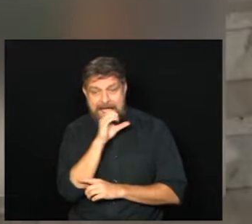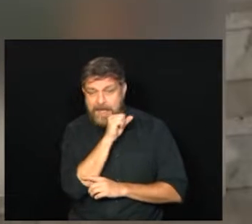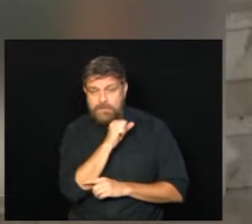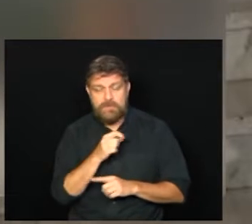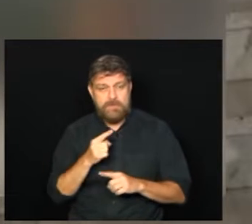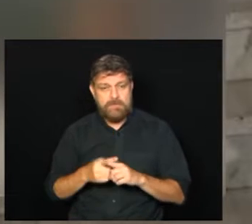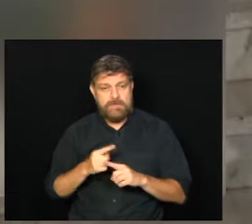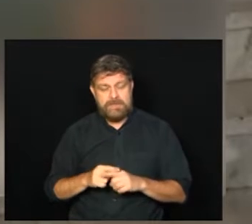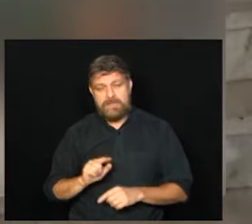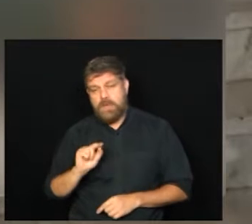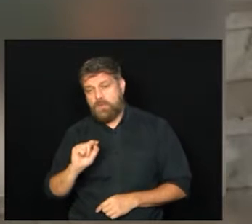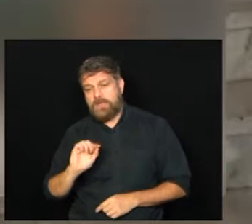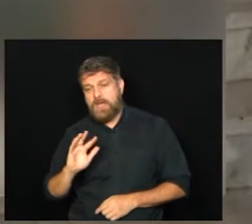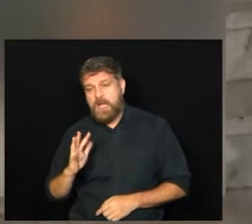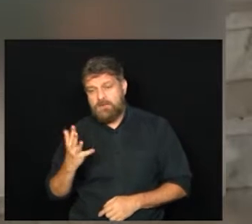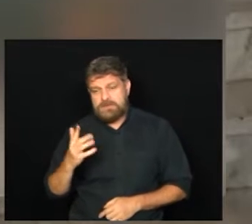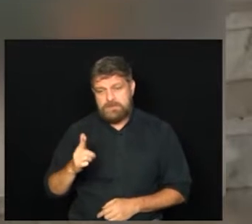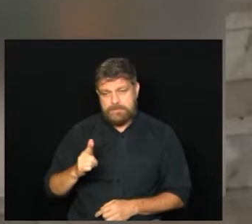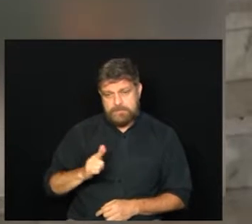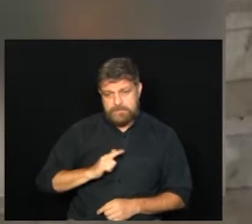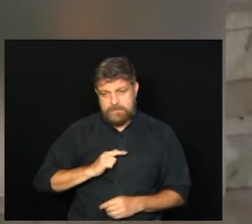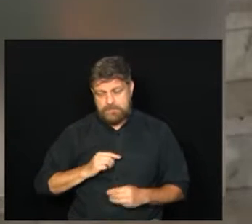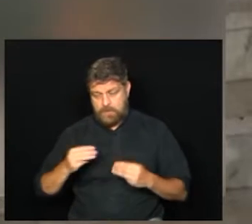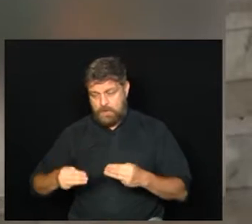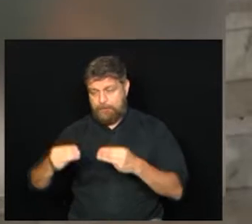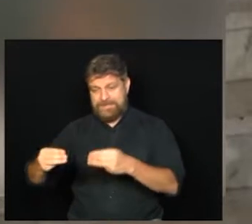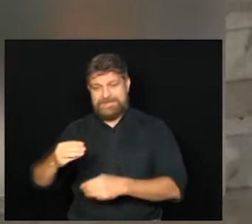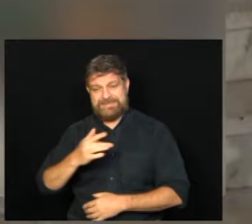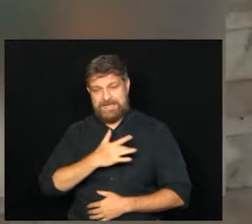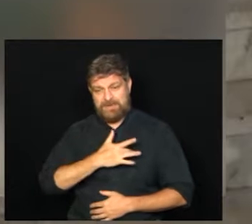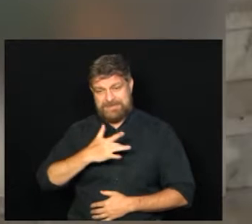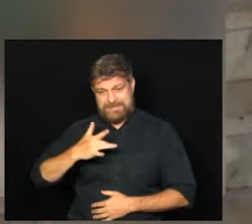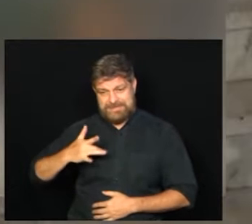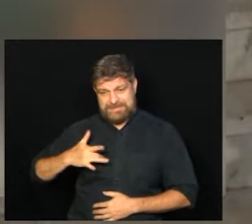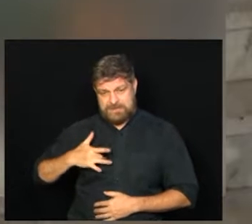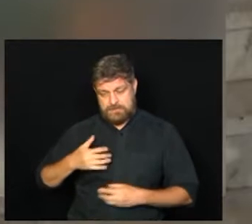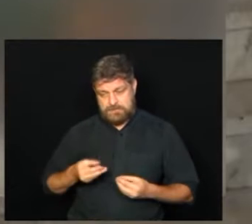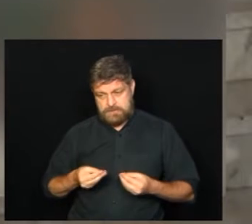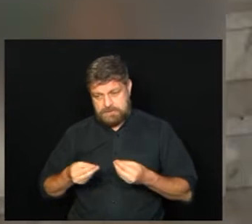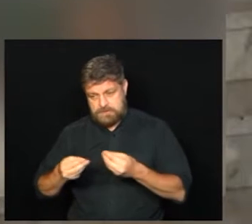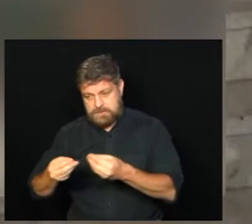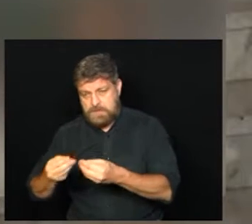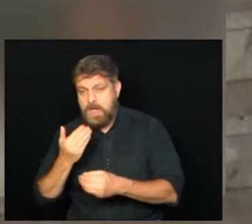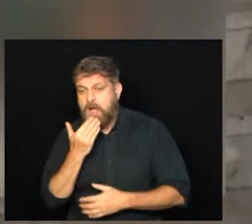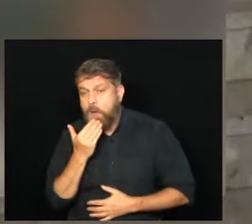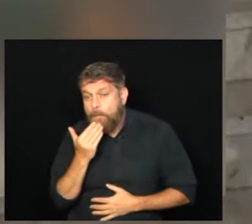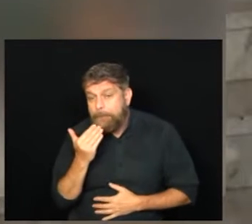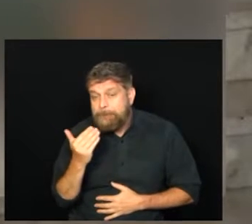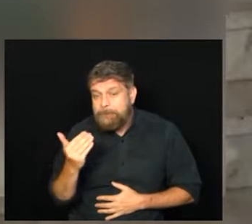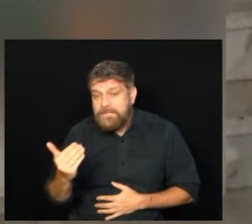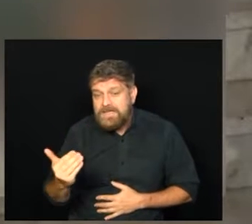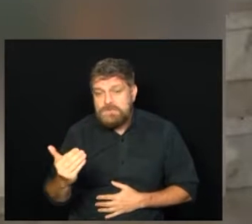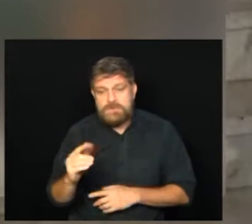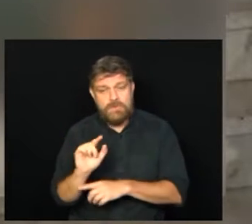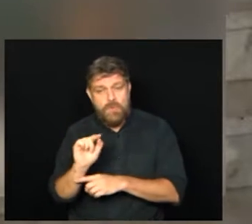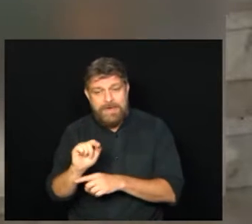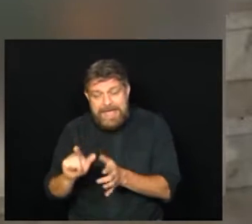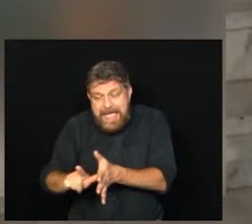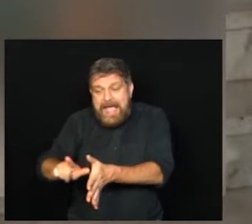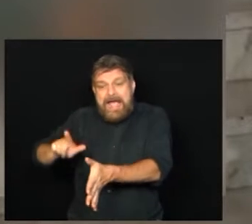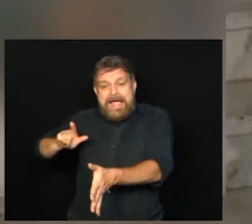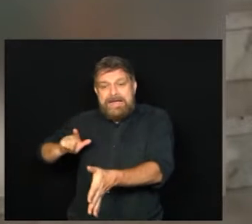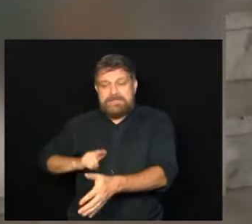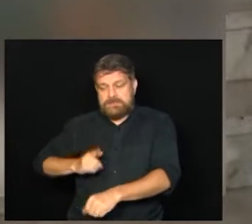Para isso, então, foi encaminhado ao Ministério da Saúde já essa solicitação de